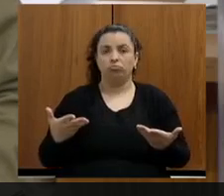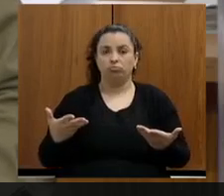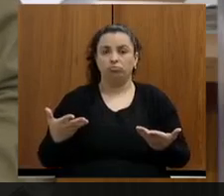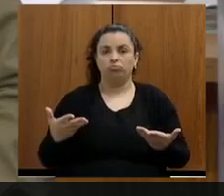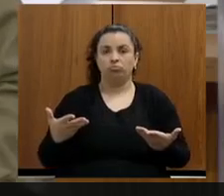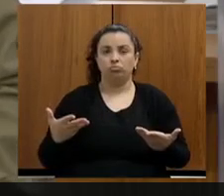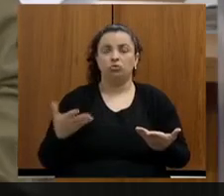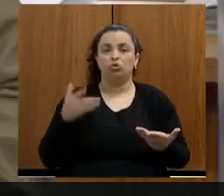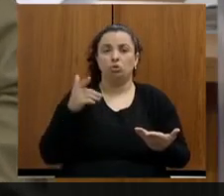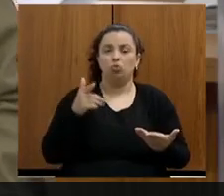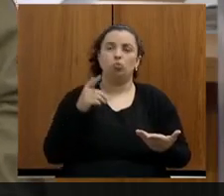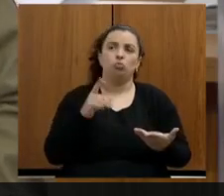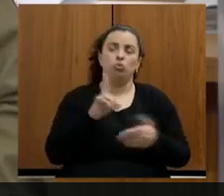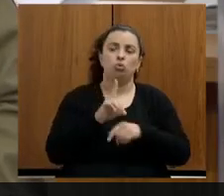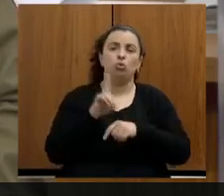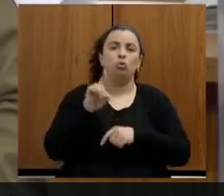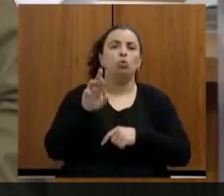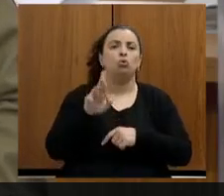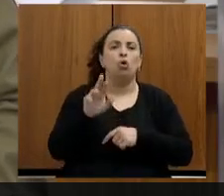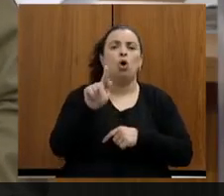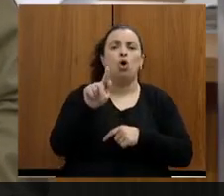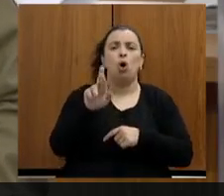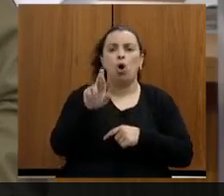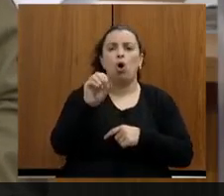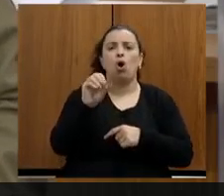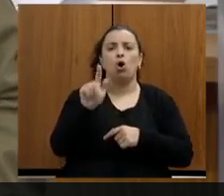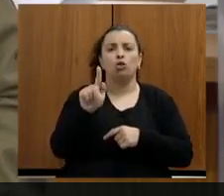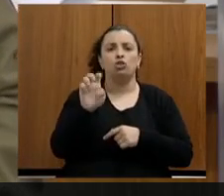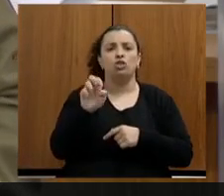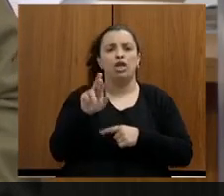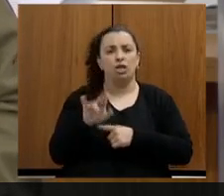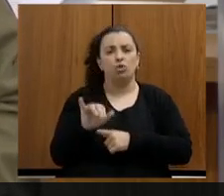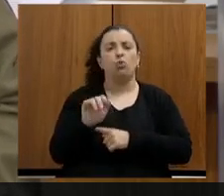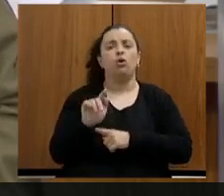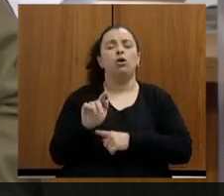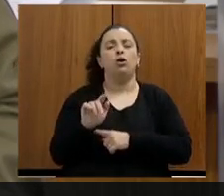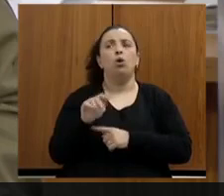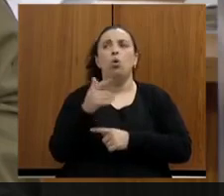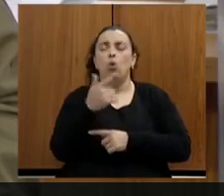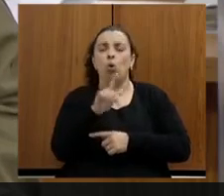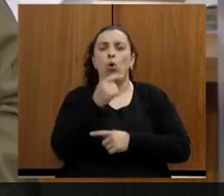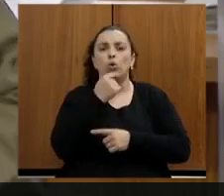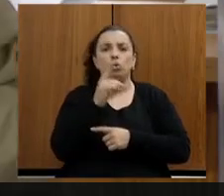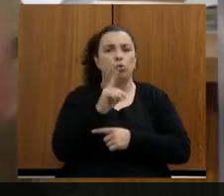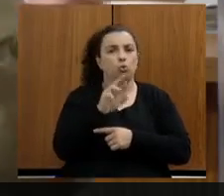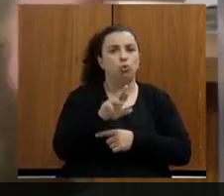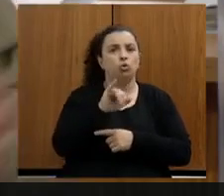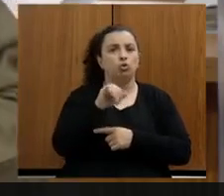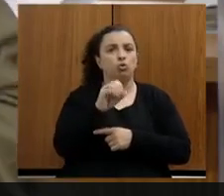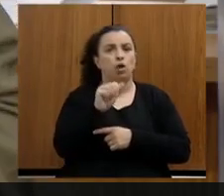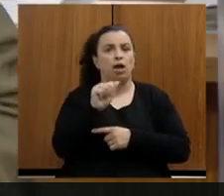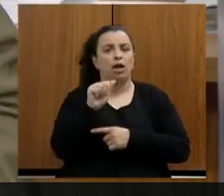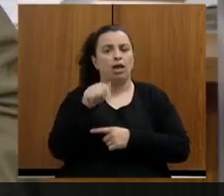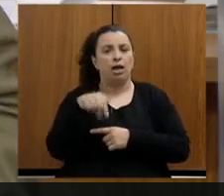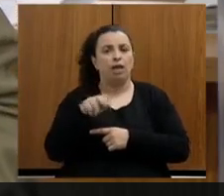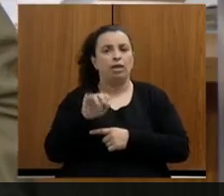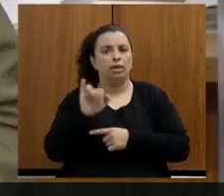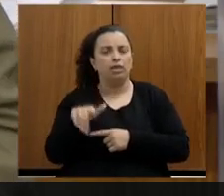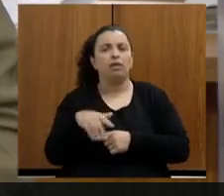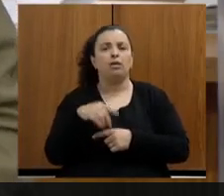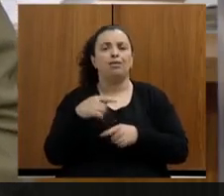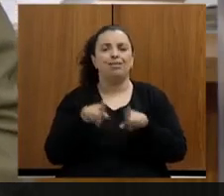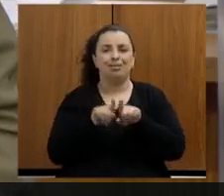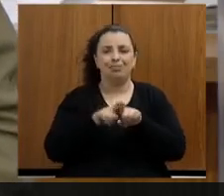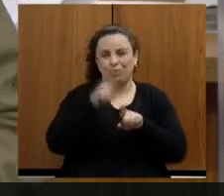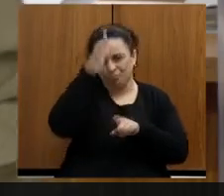Dr Rogério Greco com Dr Joaquim né com próprio Coronel esteve e José